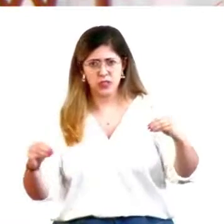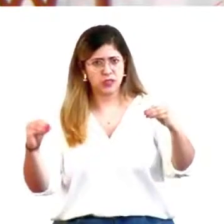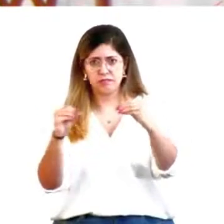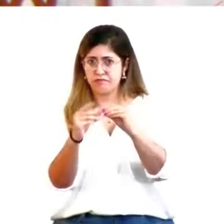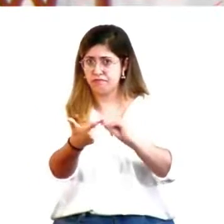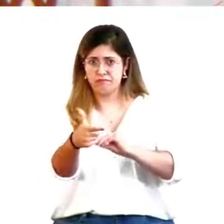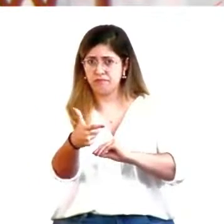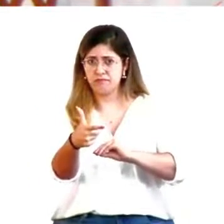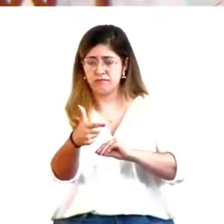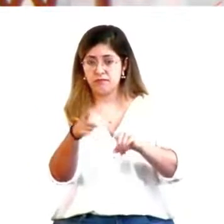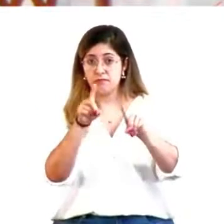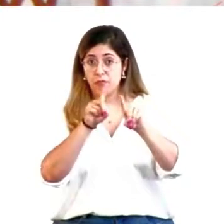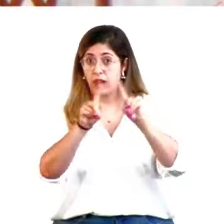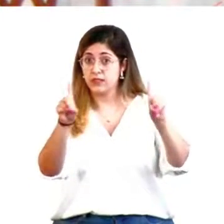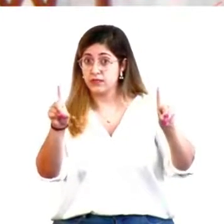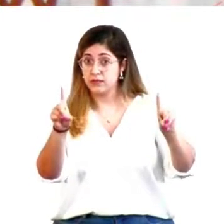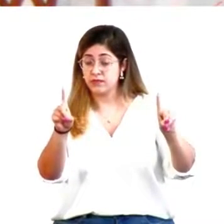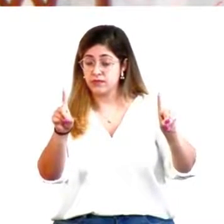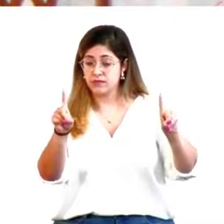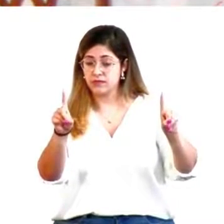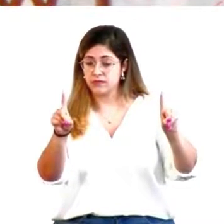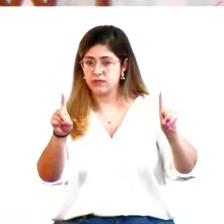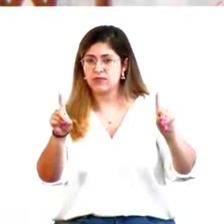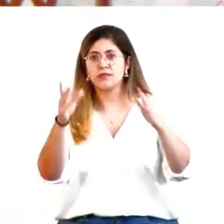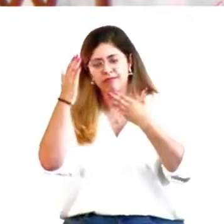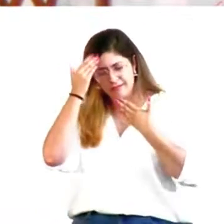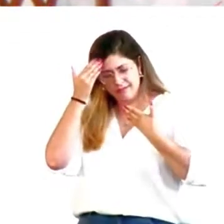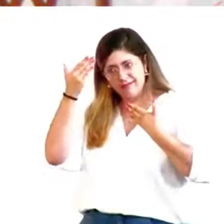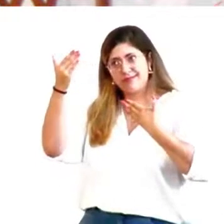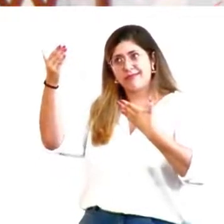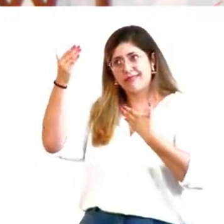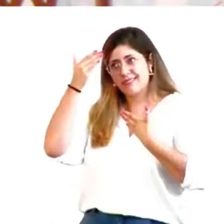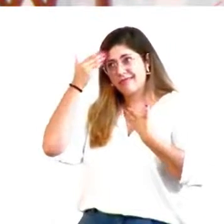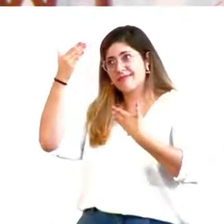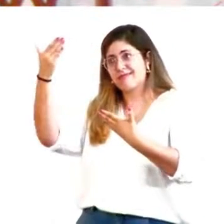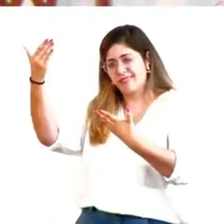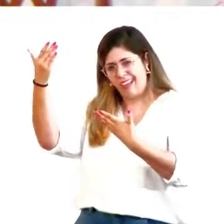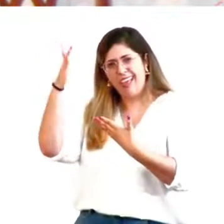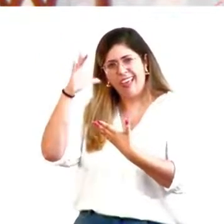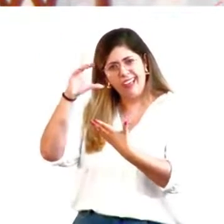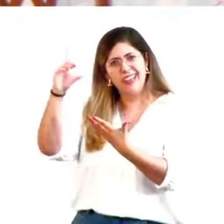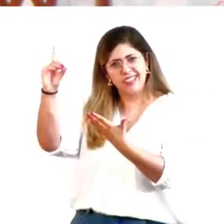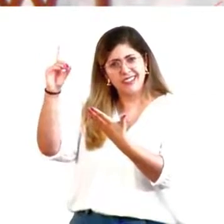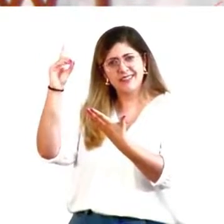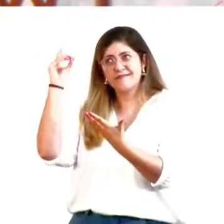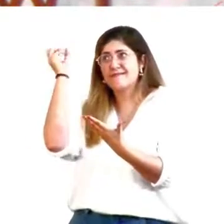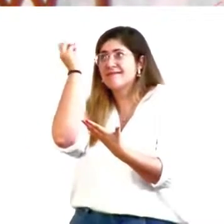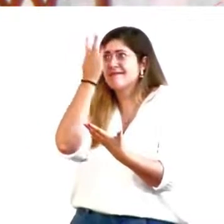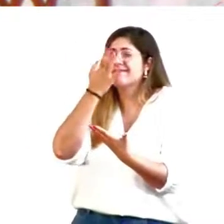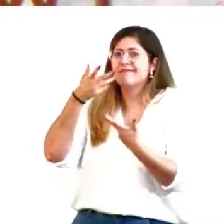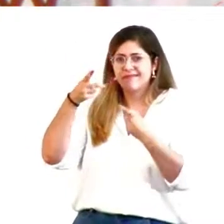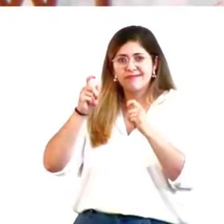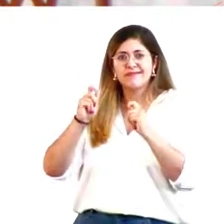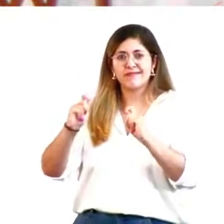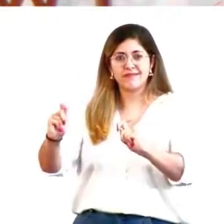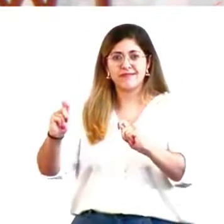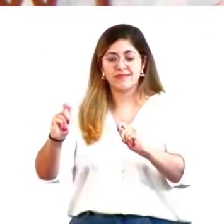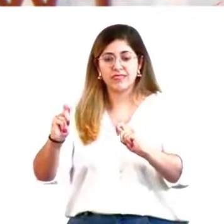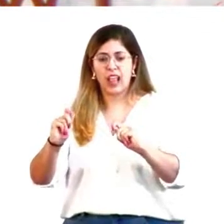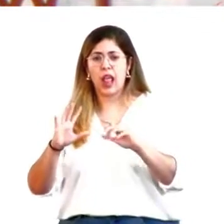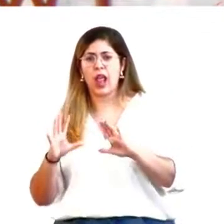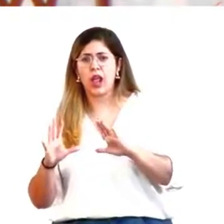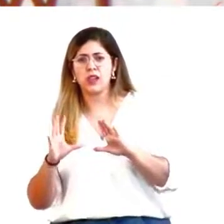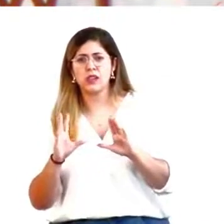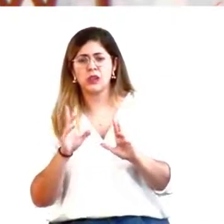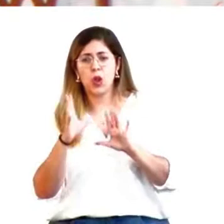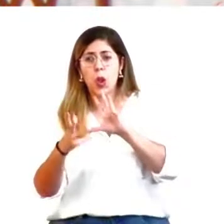Antes, pelo contrário, ações de graças. Sabei, pois, isto: nenhum incontinente ou impuro ou